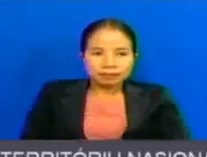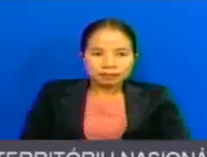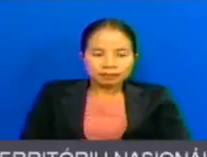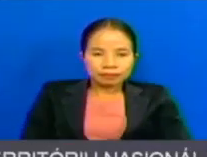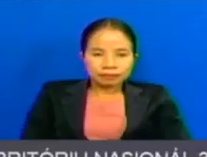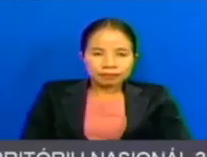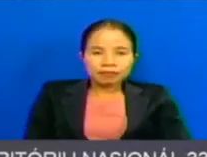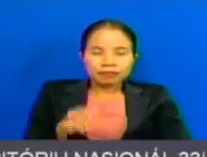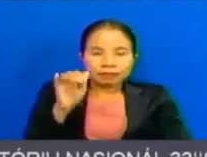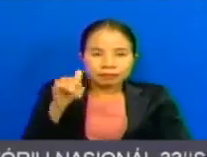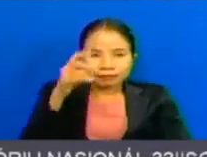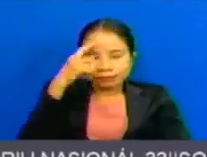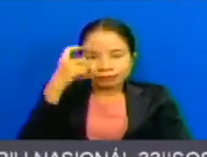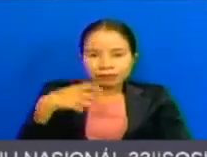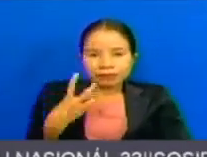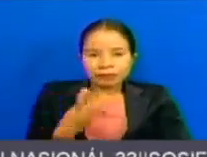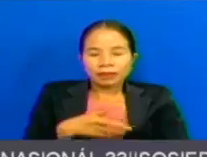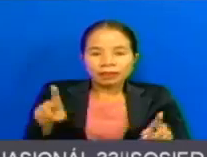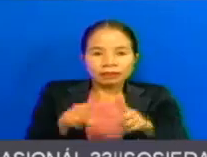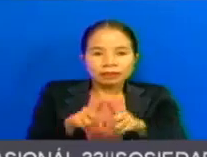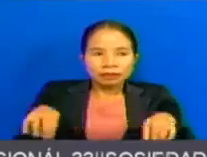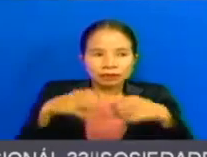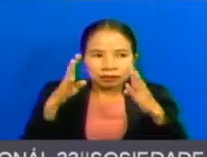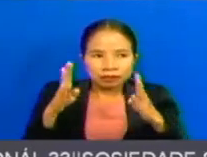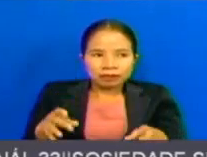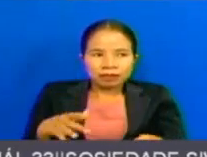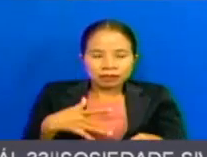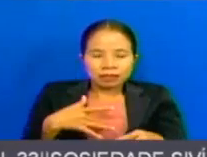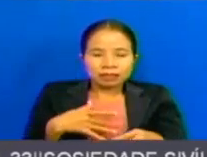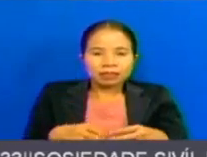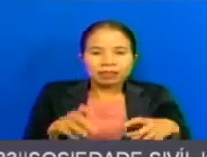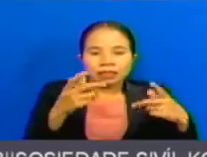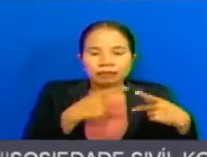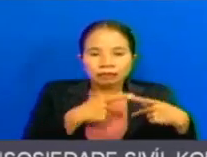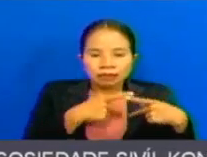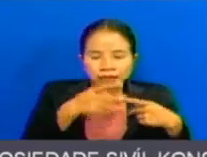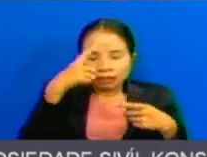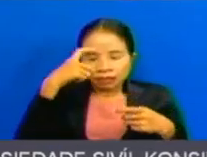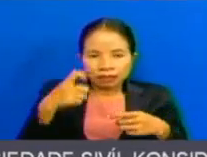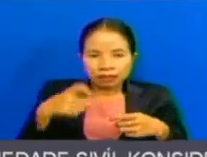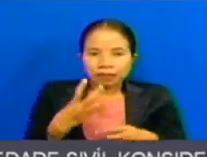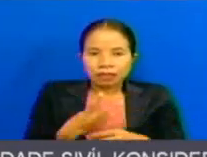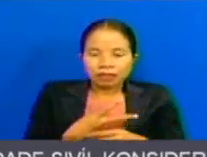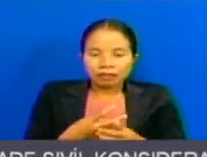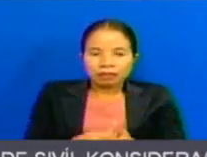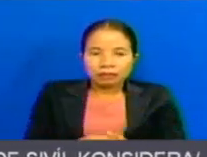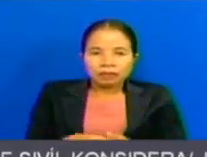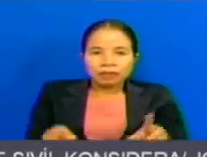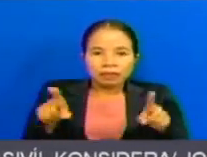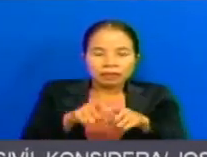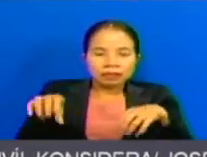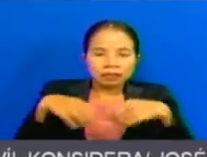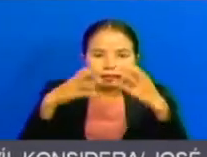Sim, também não é que a minha trabalhadora, a minha moça, sente lá em Tricitão, também o loss, né? A minha trabalhadora,